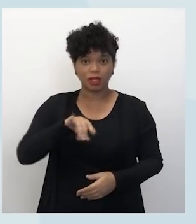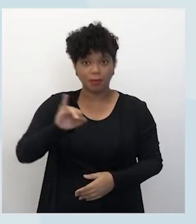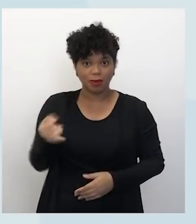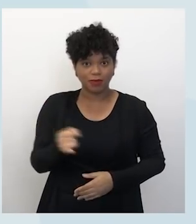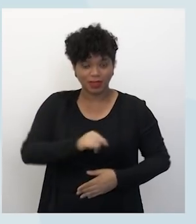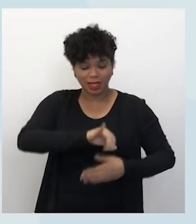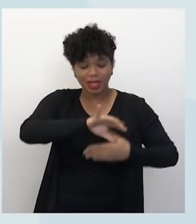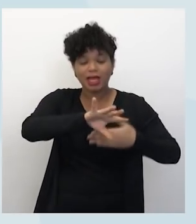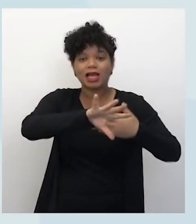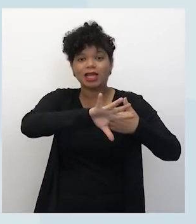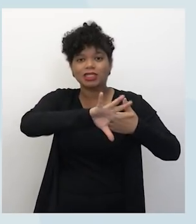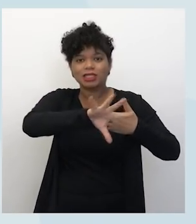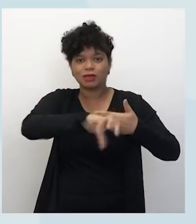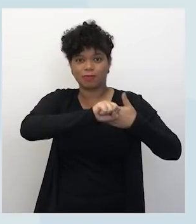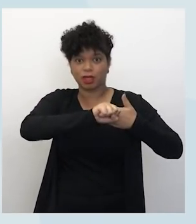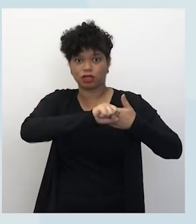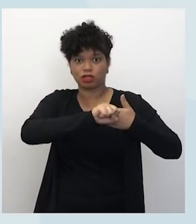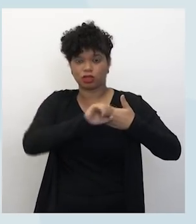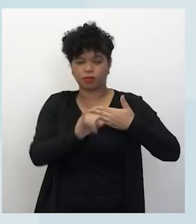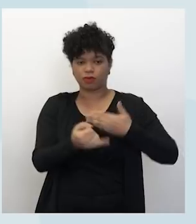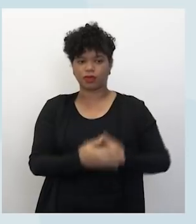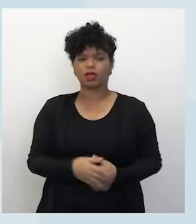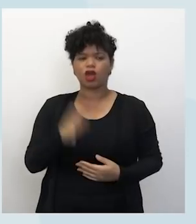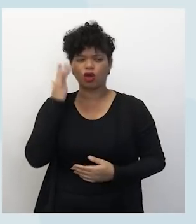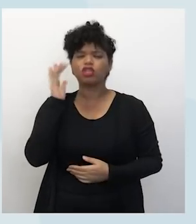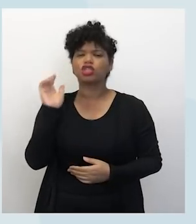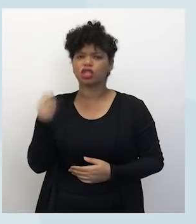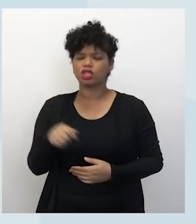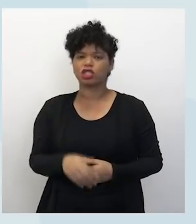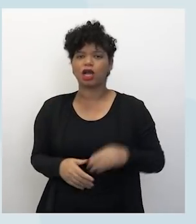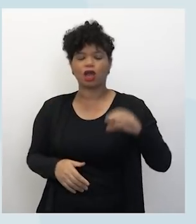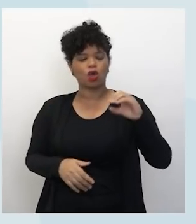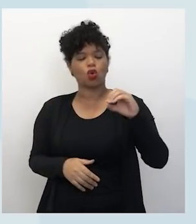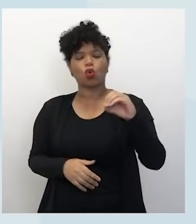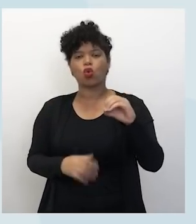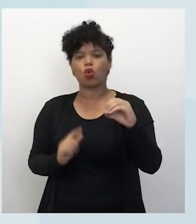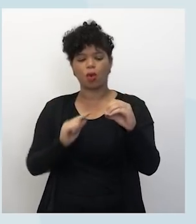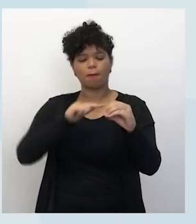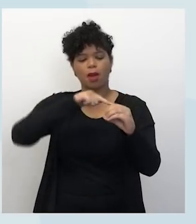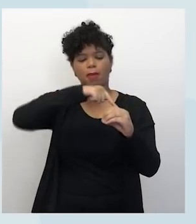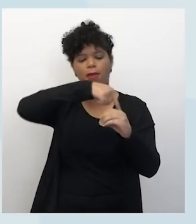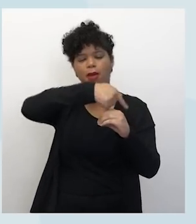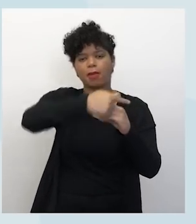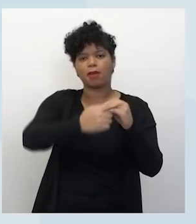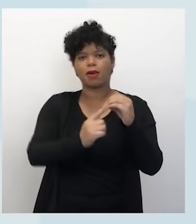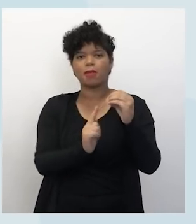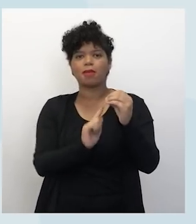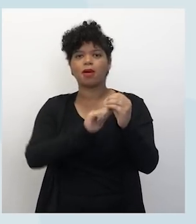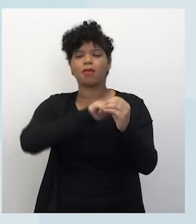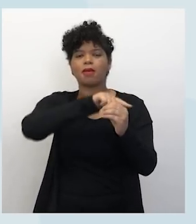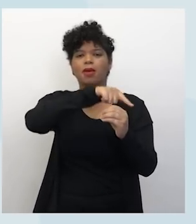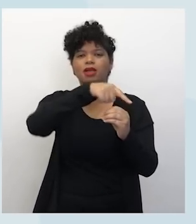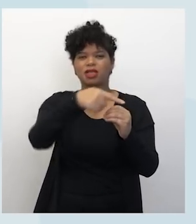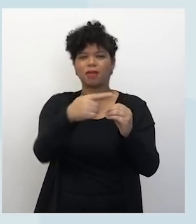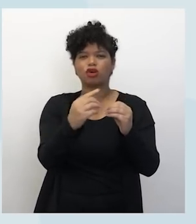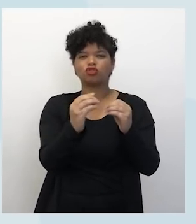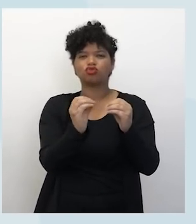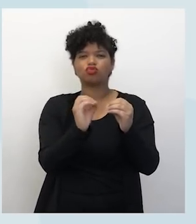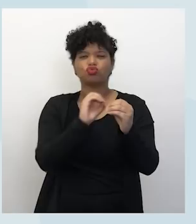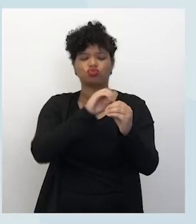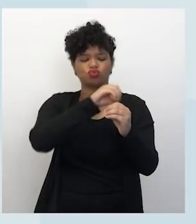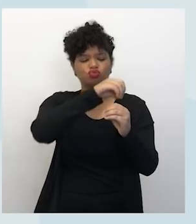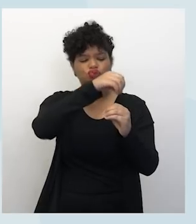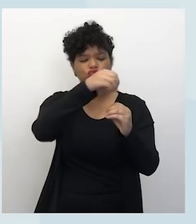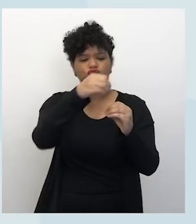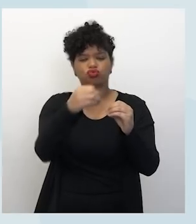da Terra, vocês devem ter aprendido em ciências. Mas o movimento de translação é aquele que o Sol faz em torno,